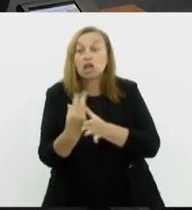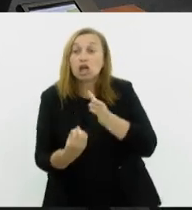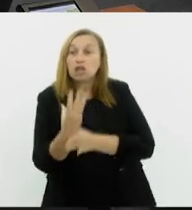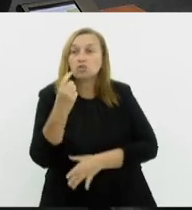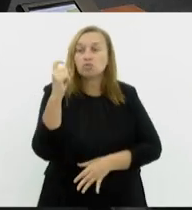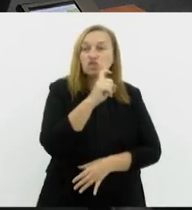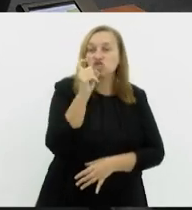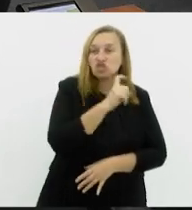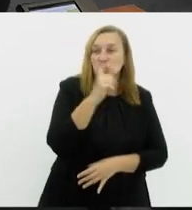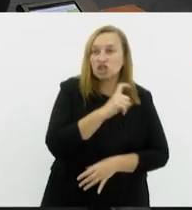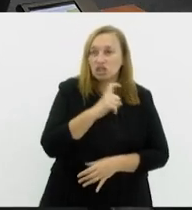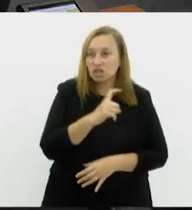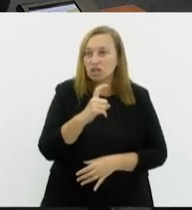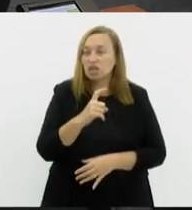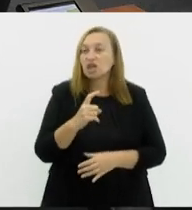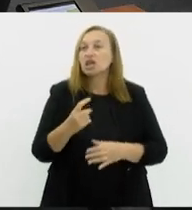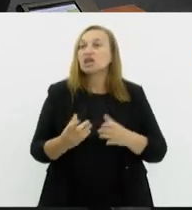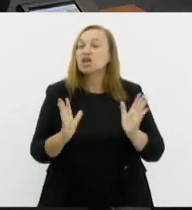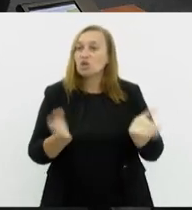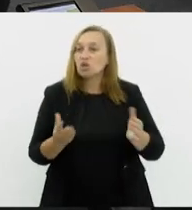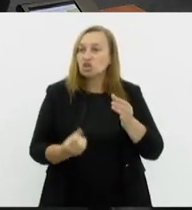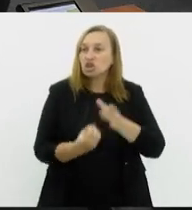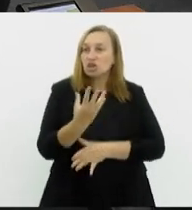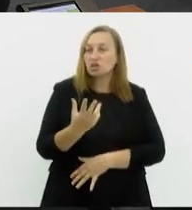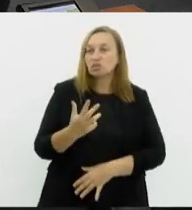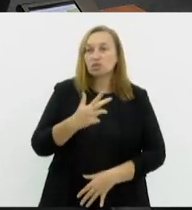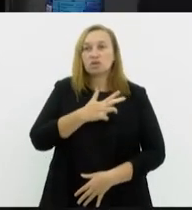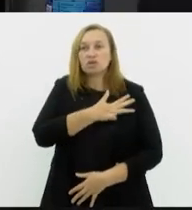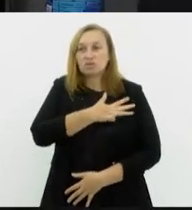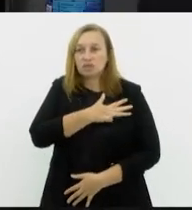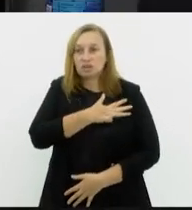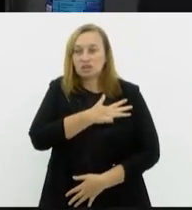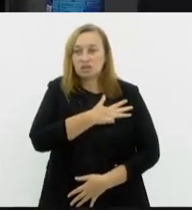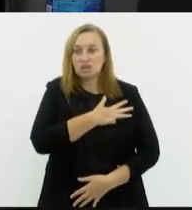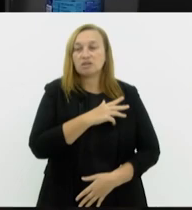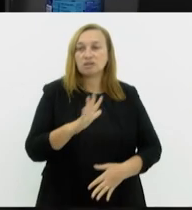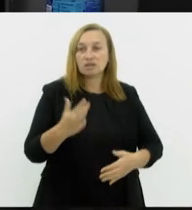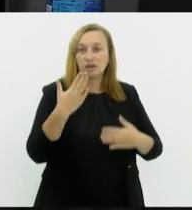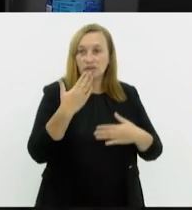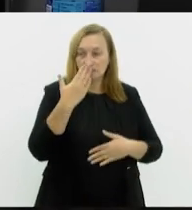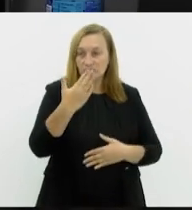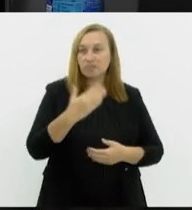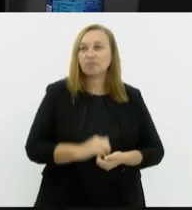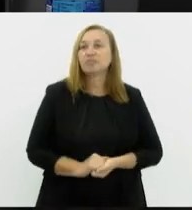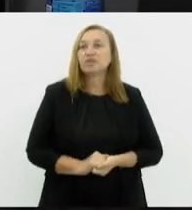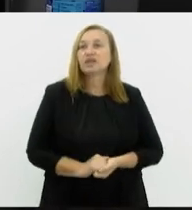e criando o monstro de nove dedos que hoje está no comando do Brasil. Nosso nobre deputado,